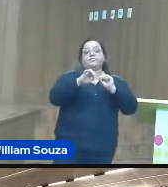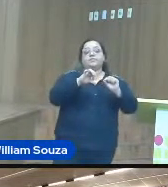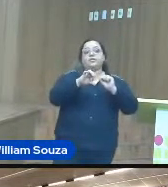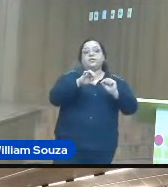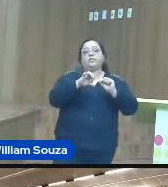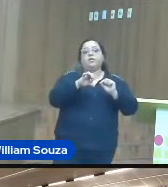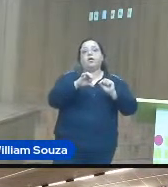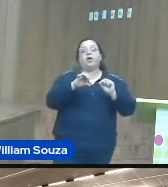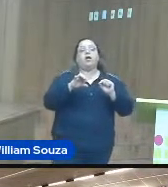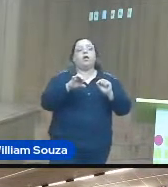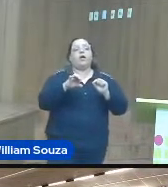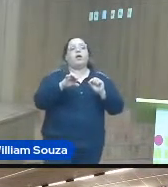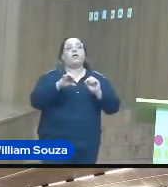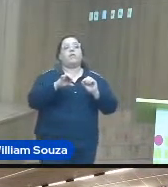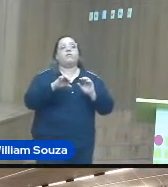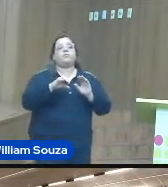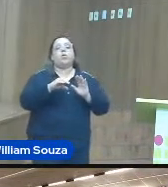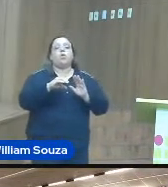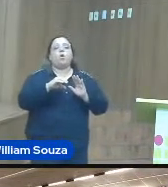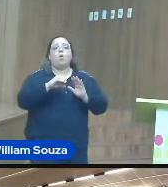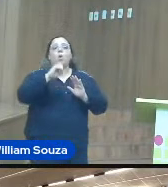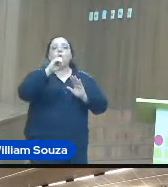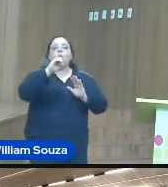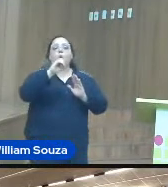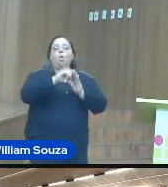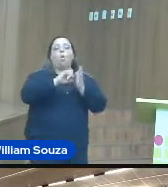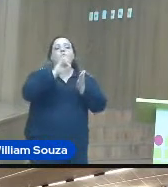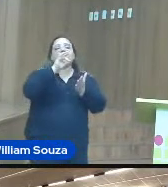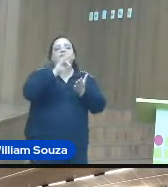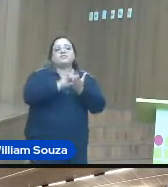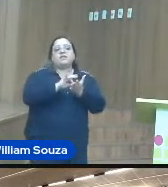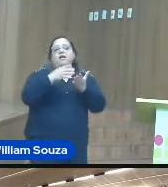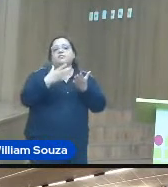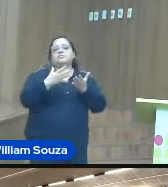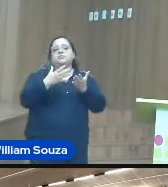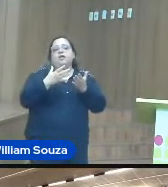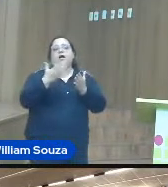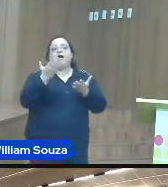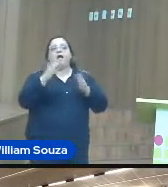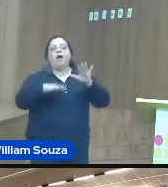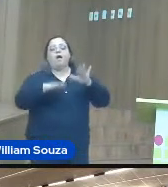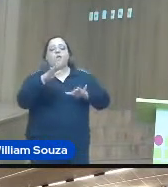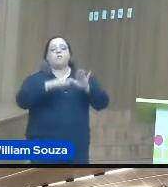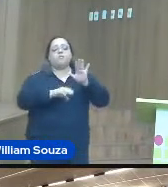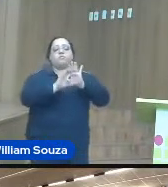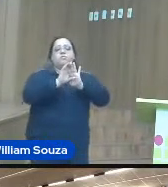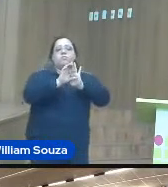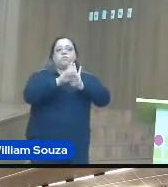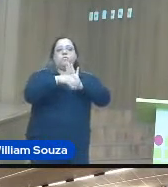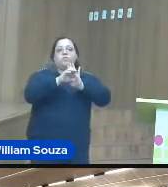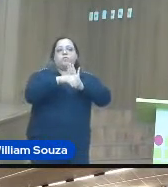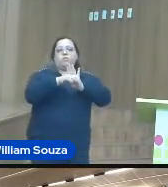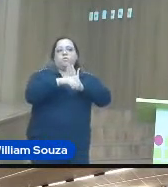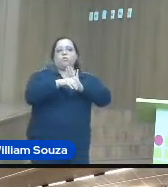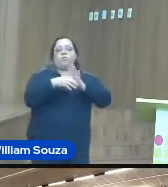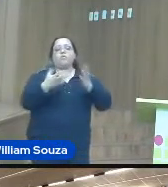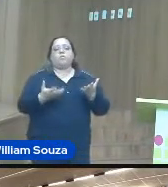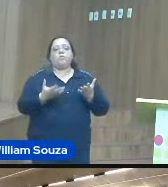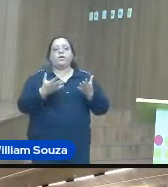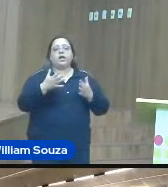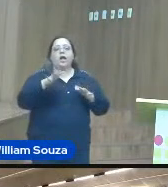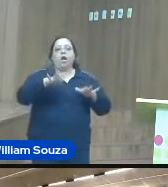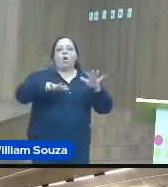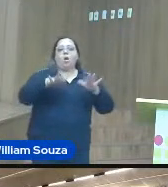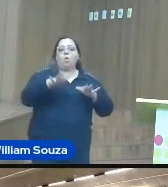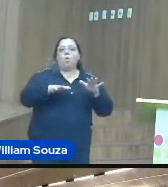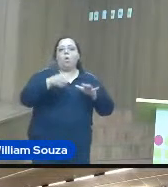formalizar esses conceitos. Foi um momento em que os matemáticos tentaram entender ou